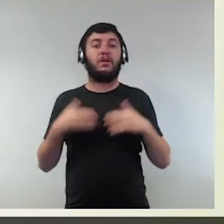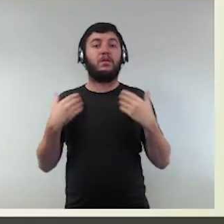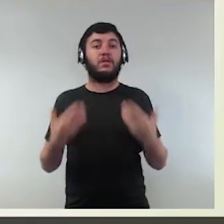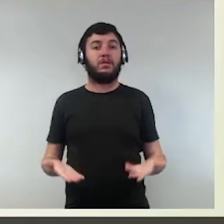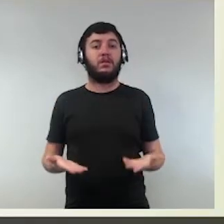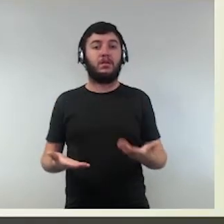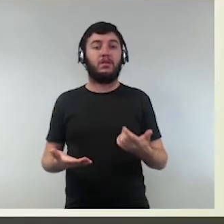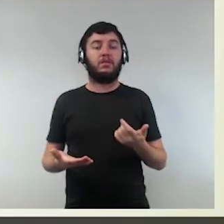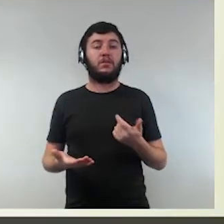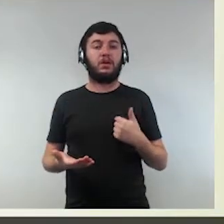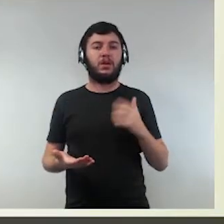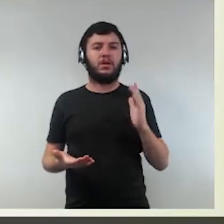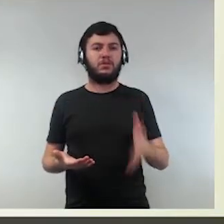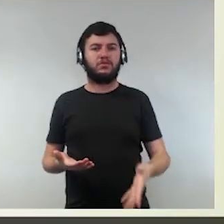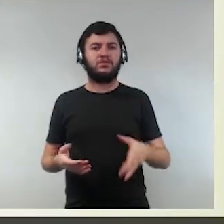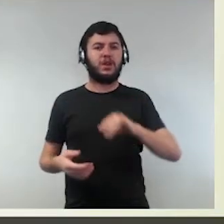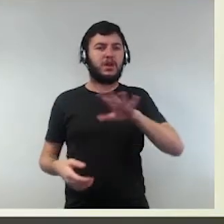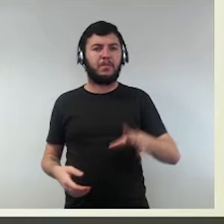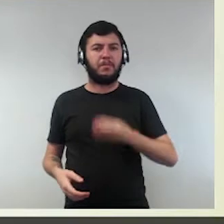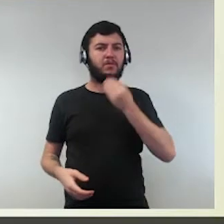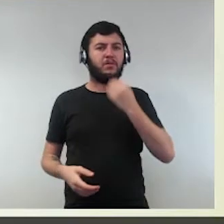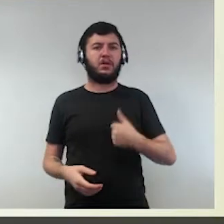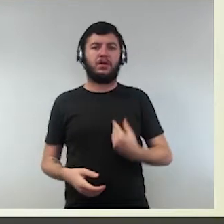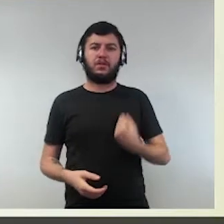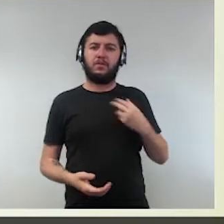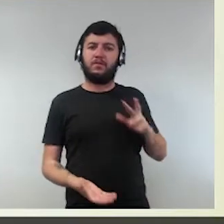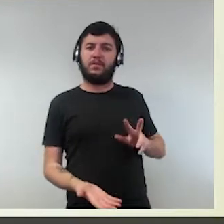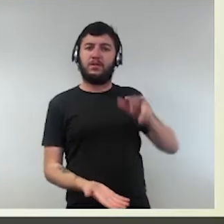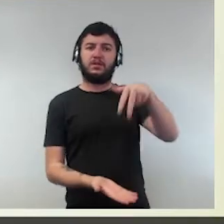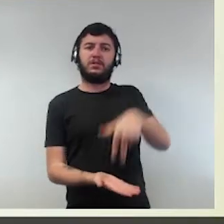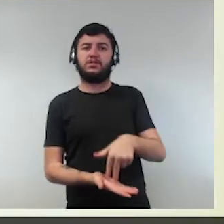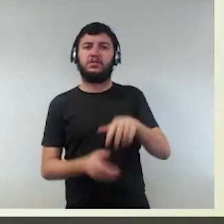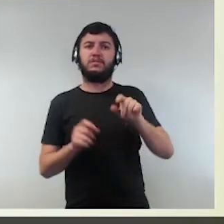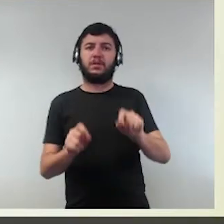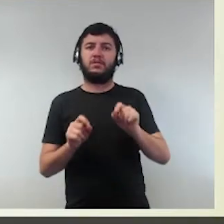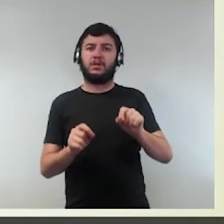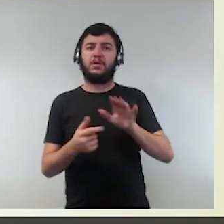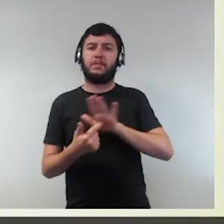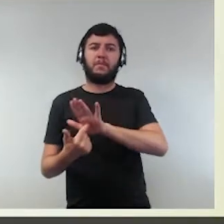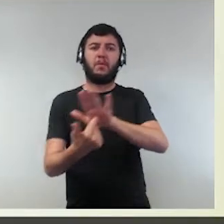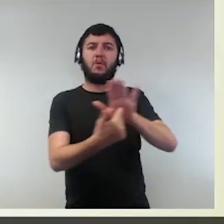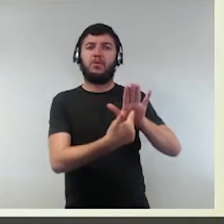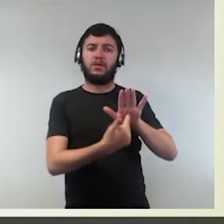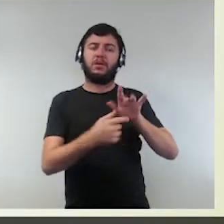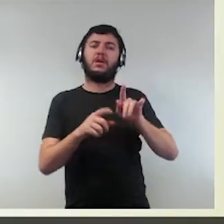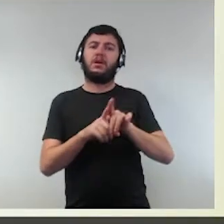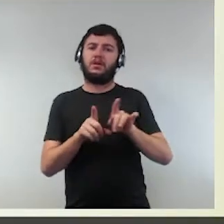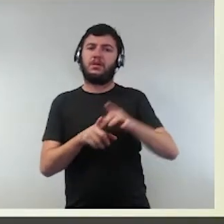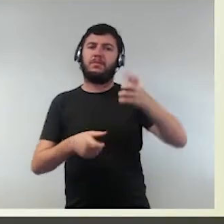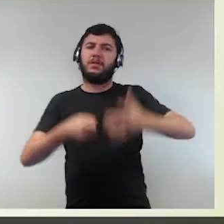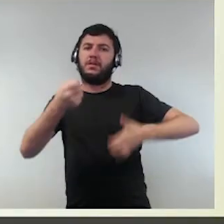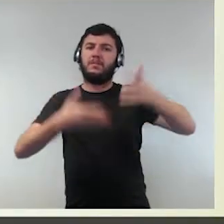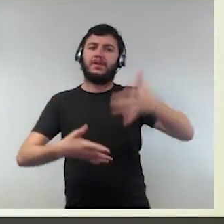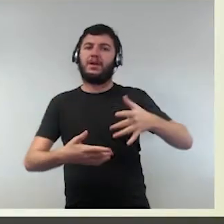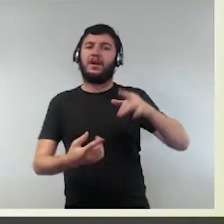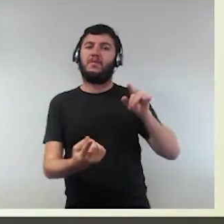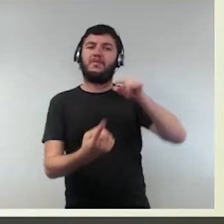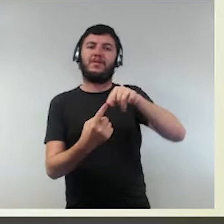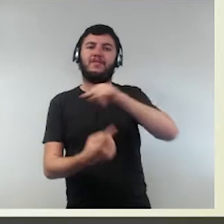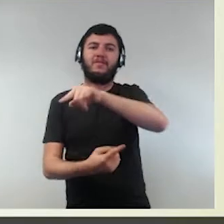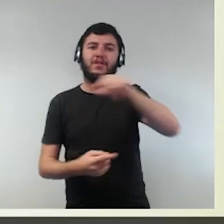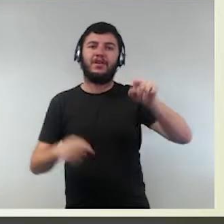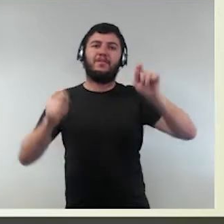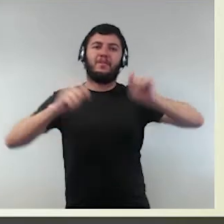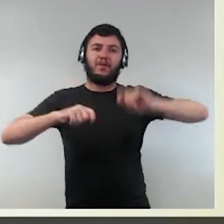eu vi a oportunidade de falar para os, uma oportunidade também de mostrar e trazer à luz o conhecimento